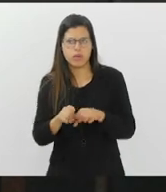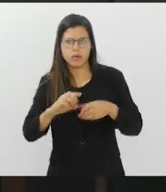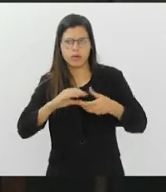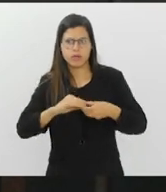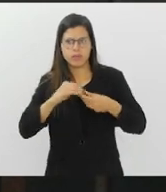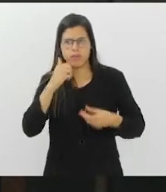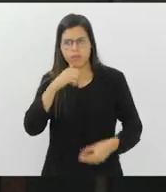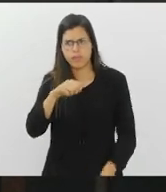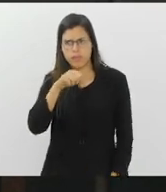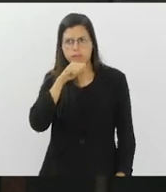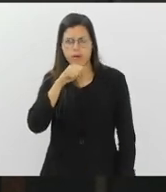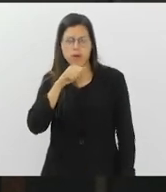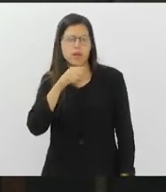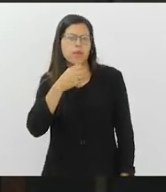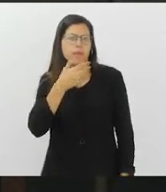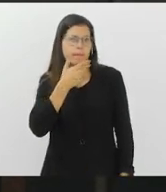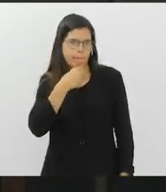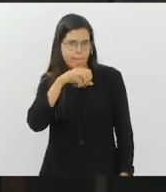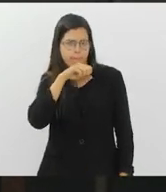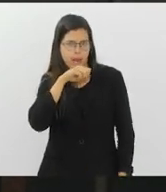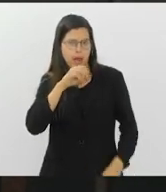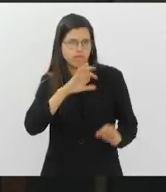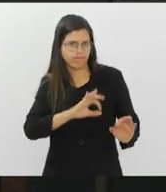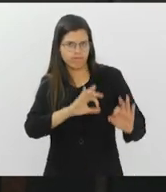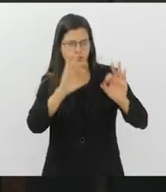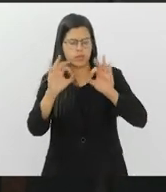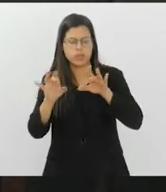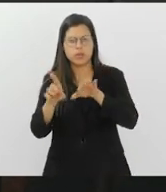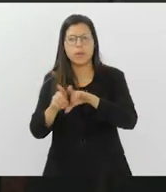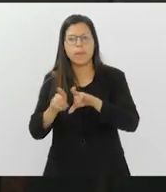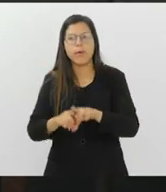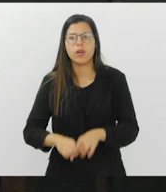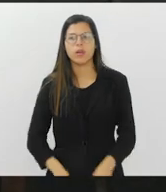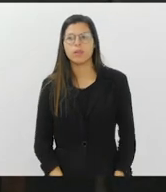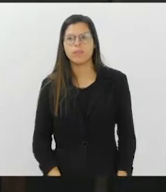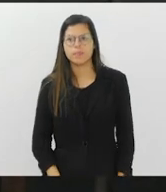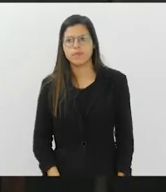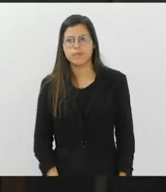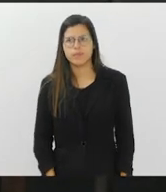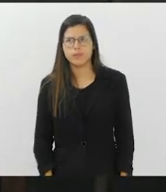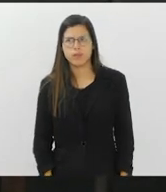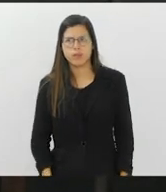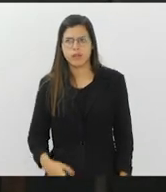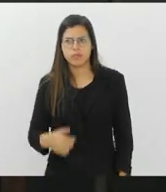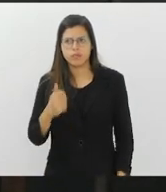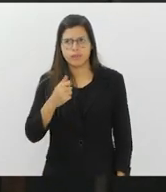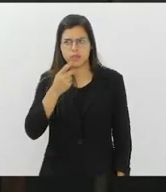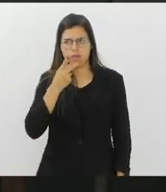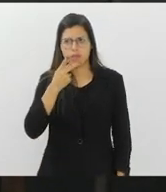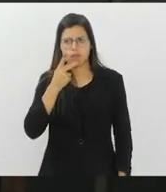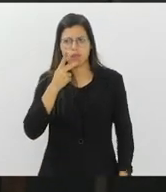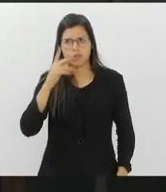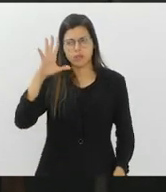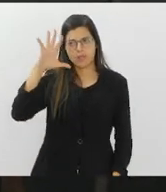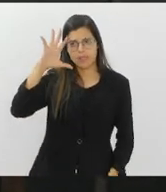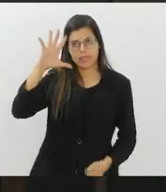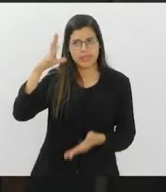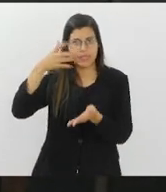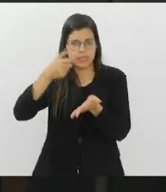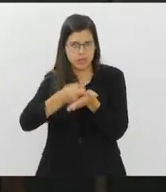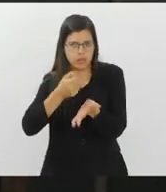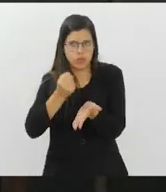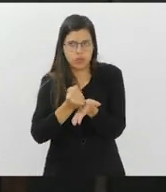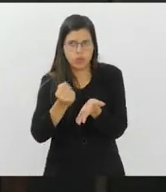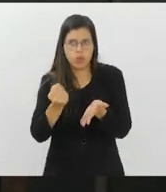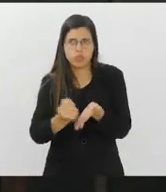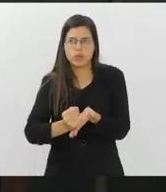que nos assistem. Primeiro, deputado, queria... estamos aqui debatendo sobre a questão das rescisões do contrato, outros temas foram